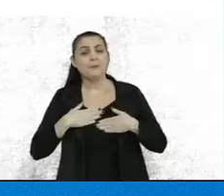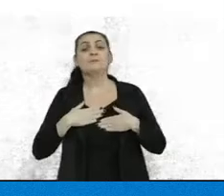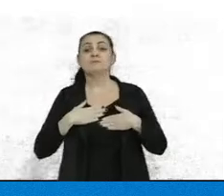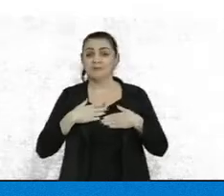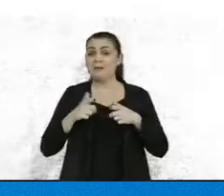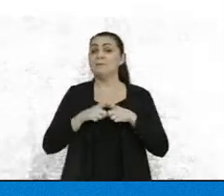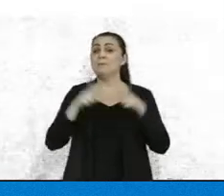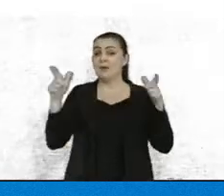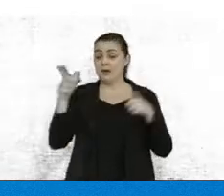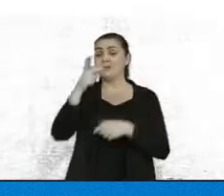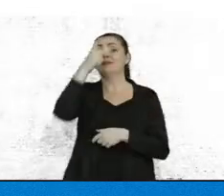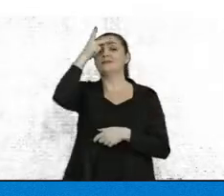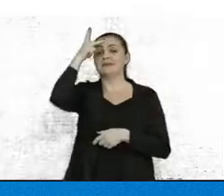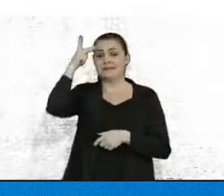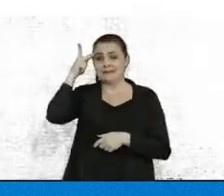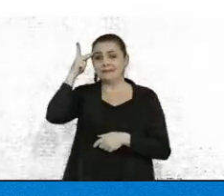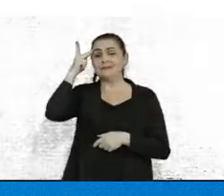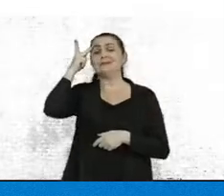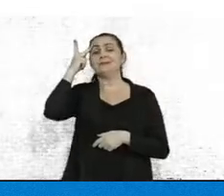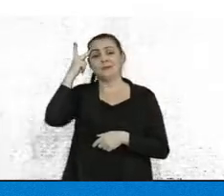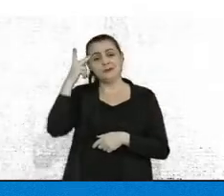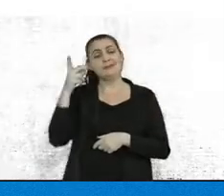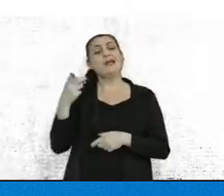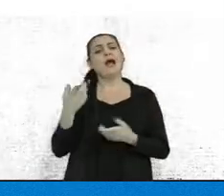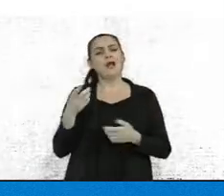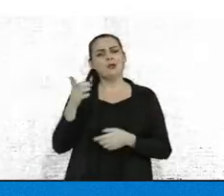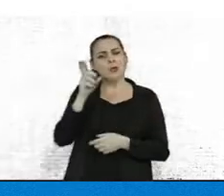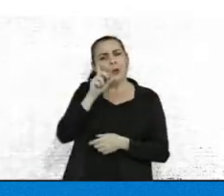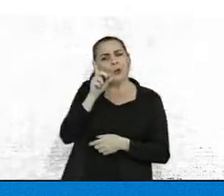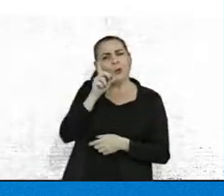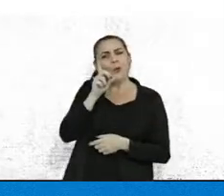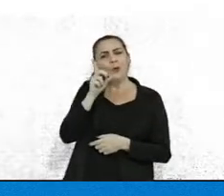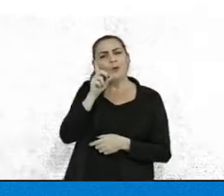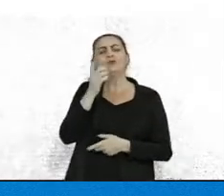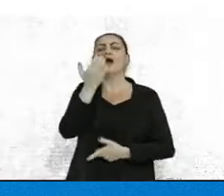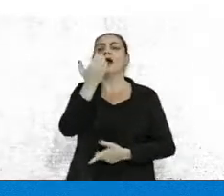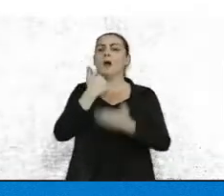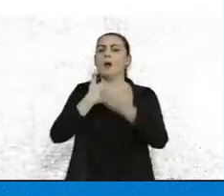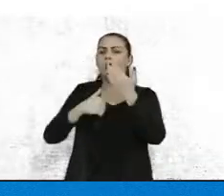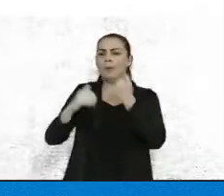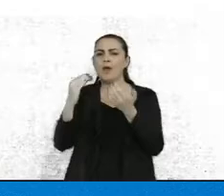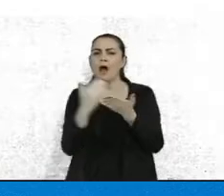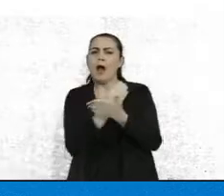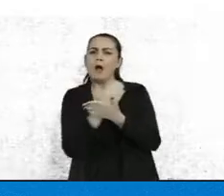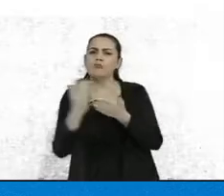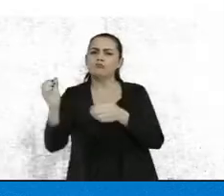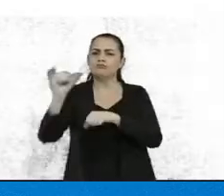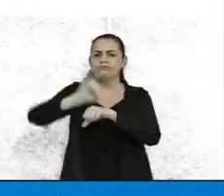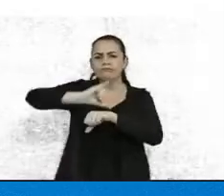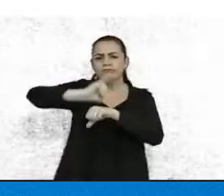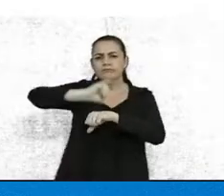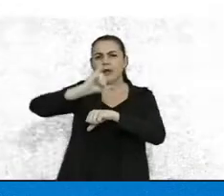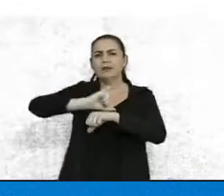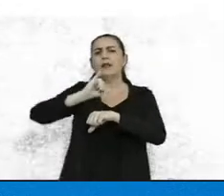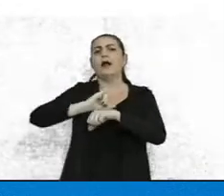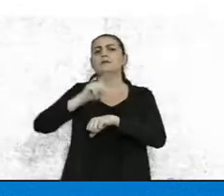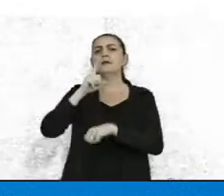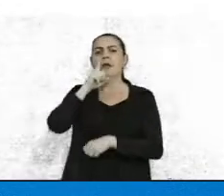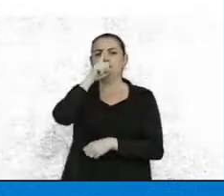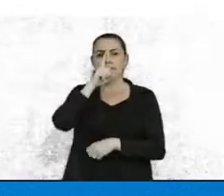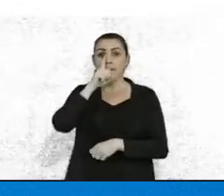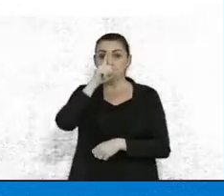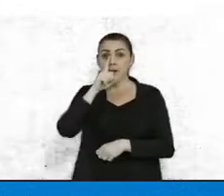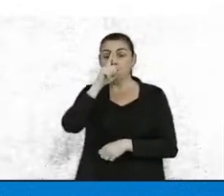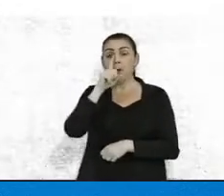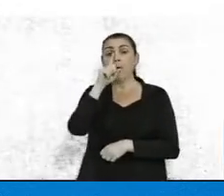consumo diário de alguns metais tóxicos, que vem na forma de alimento, que vem na forma